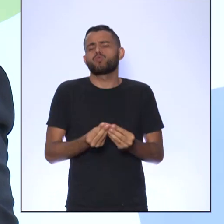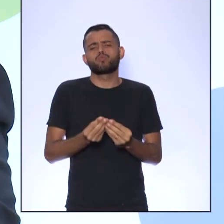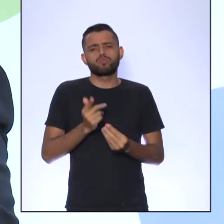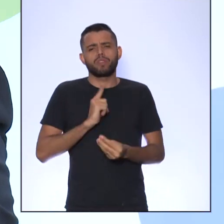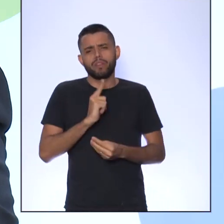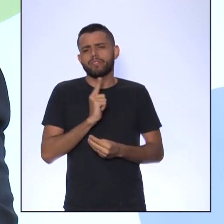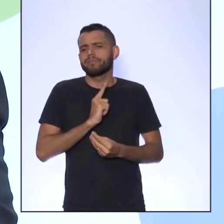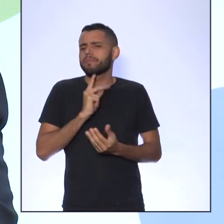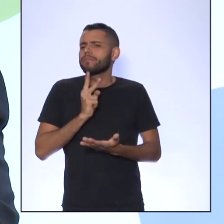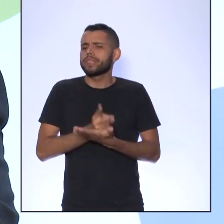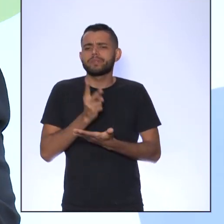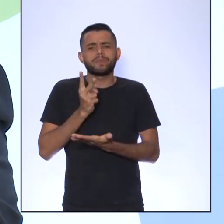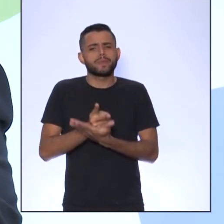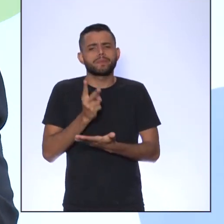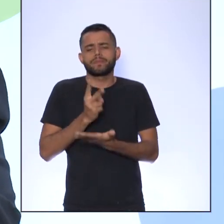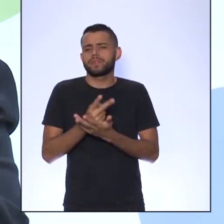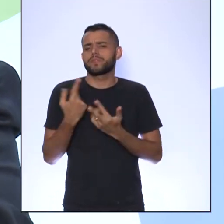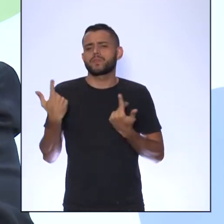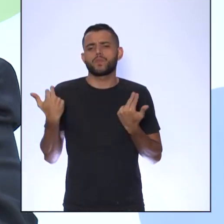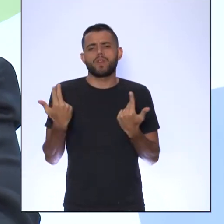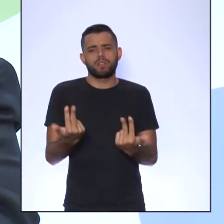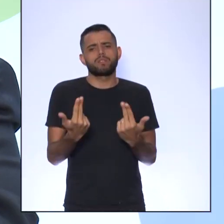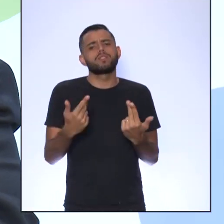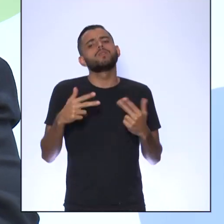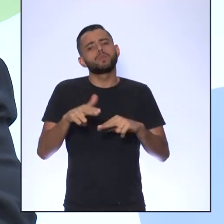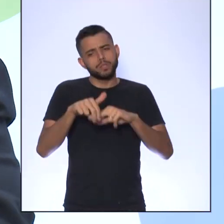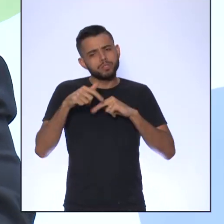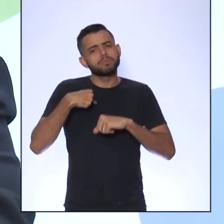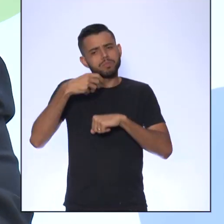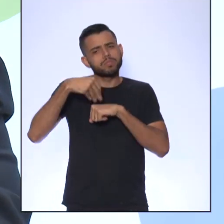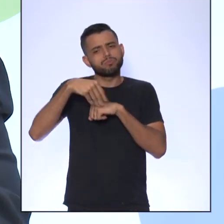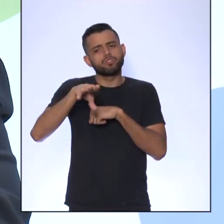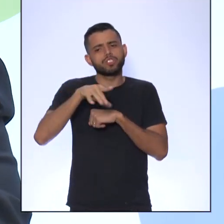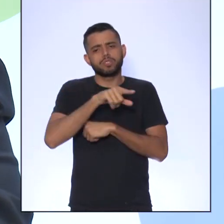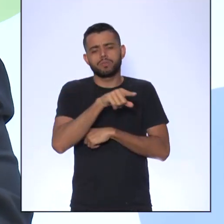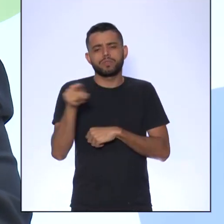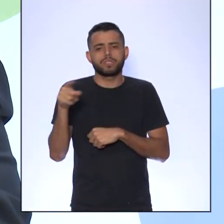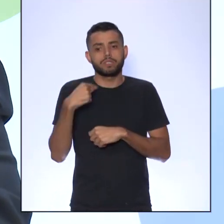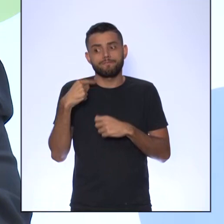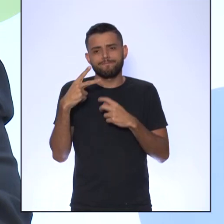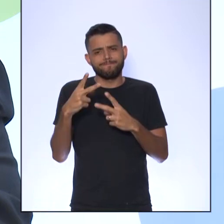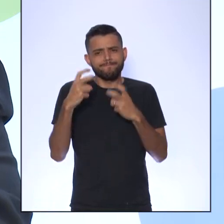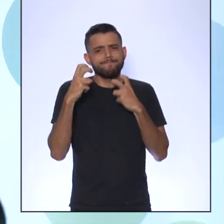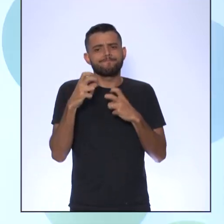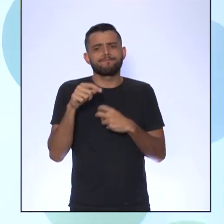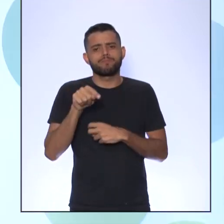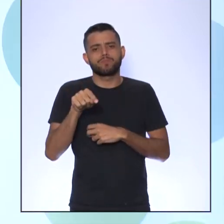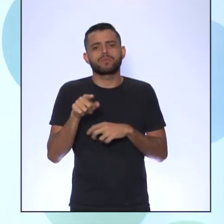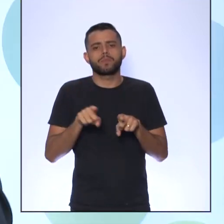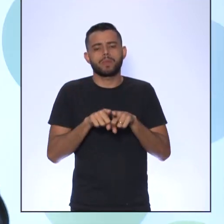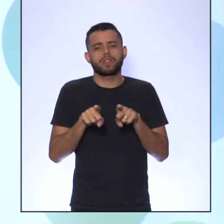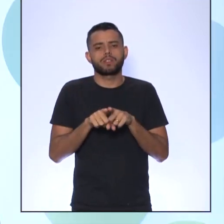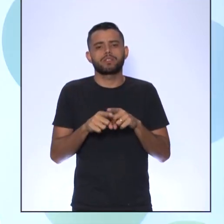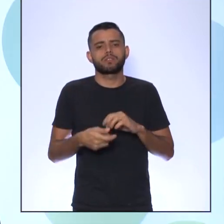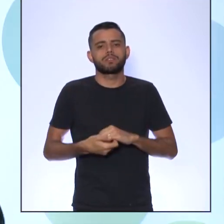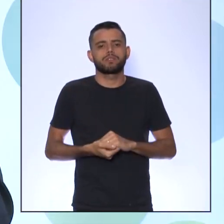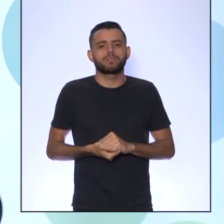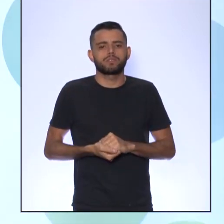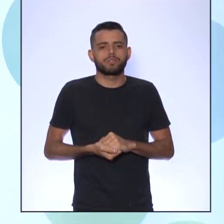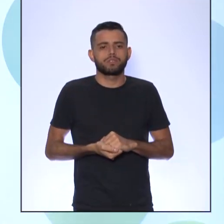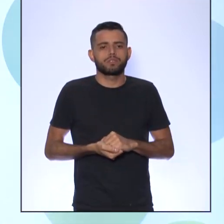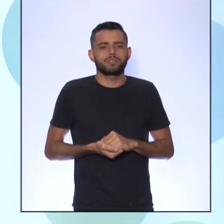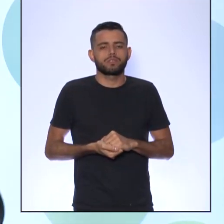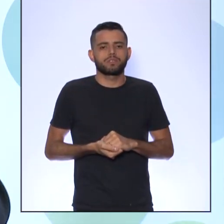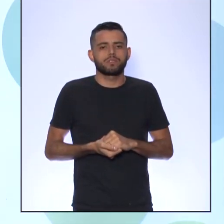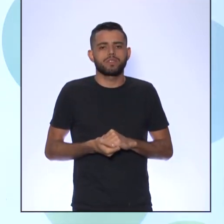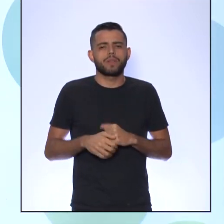a mesmíssima coisa e a gente precisa dar essa dica para vocês ficarem espertos com isso também, né? De fato, o Enem é uma avaliação que ele